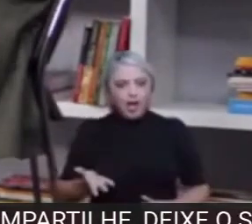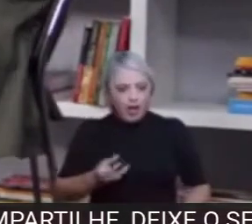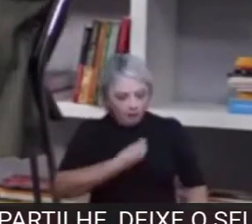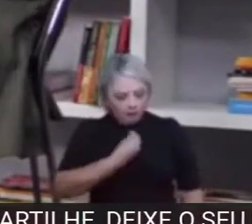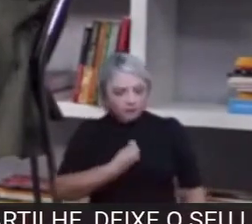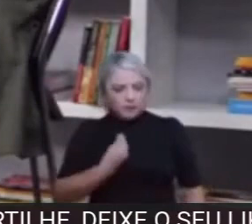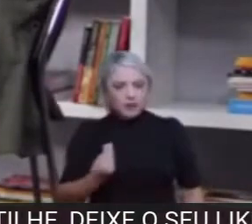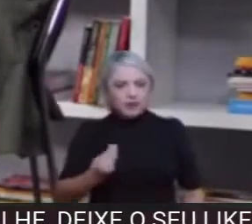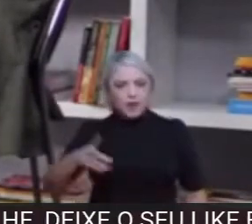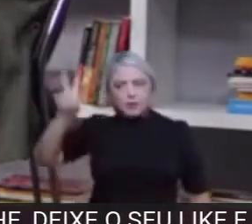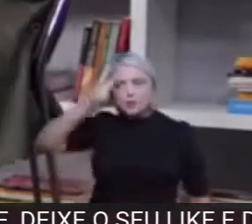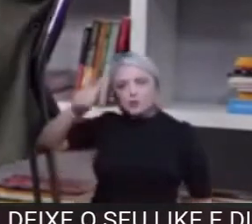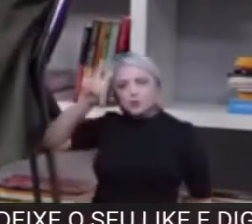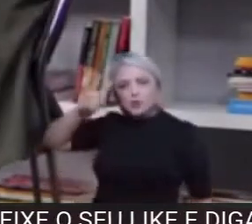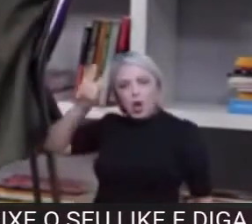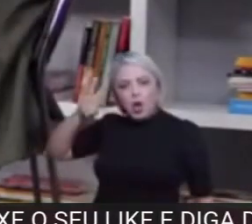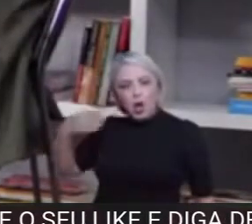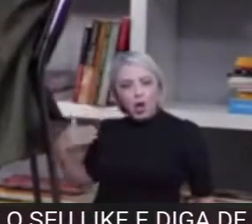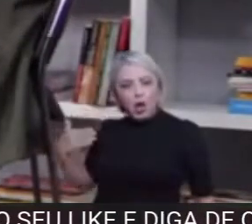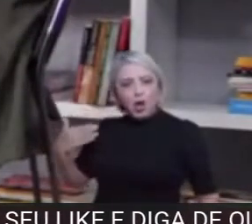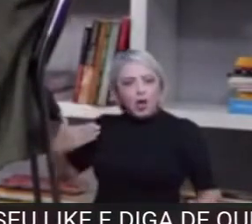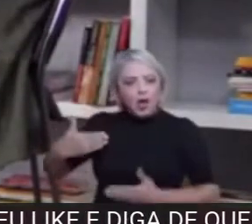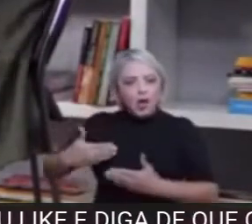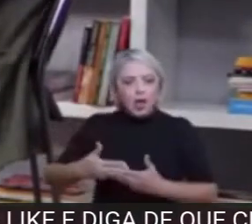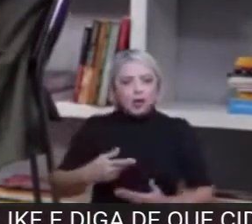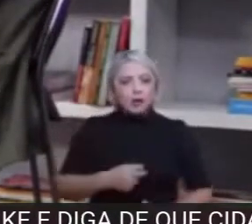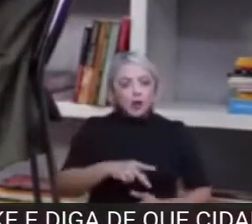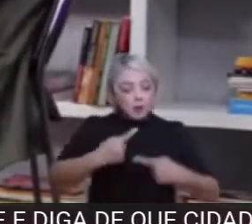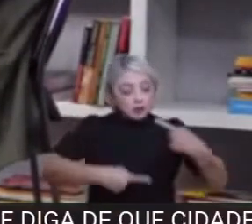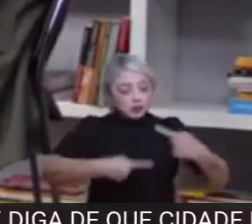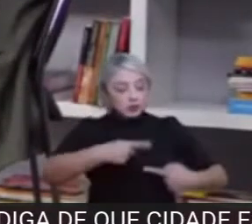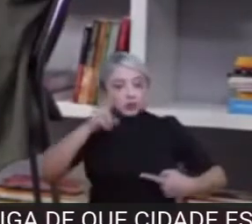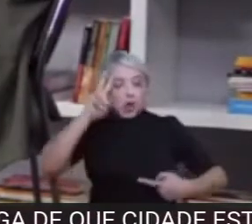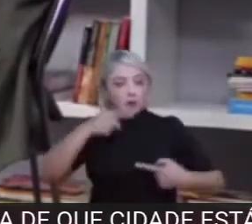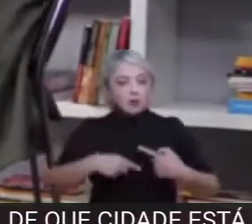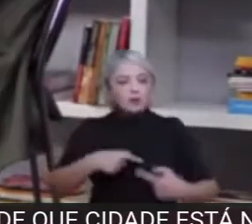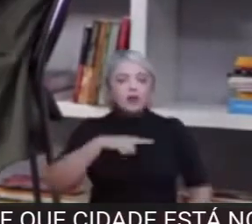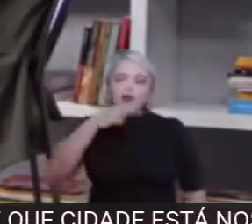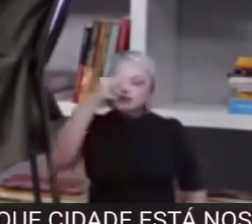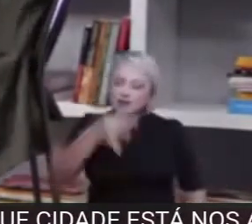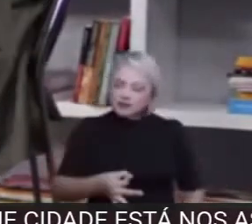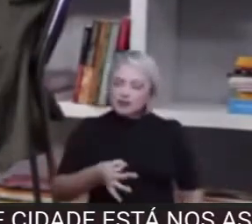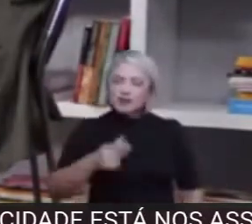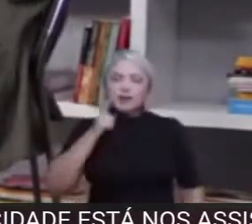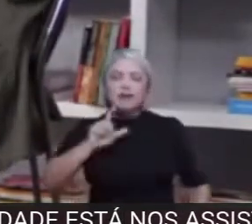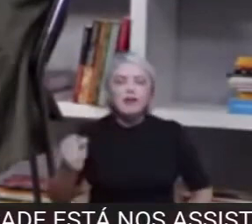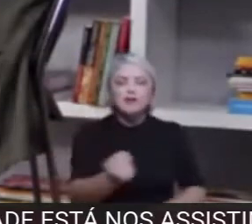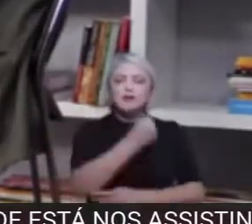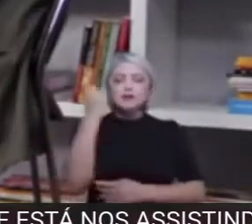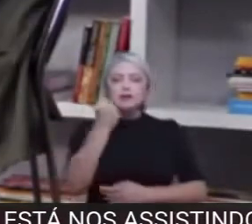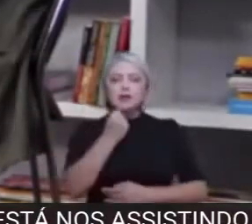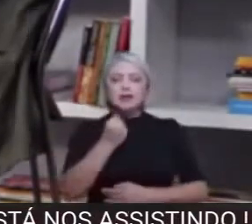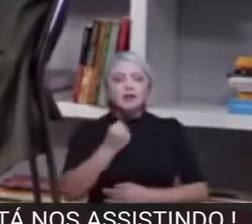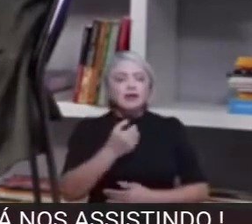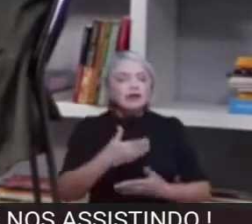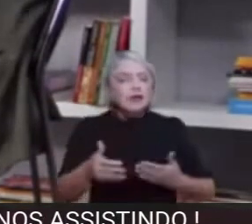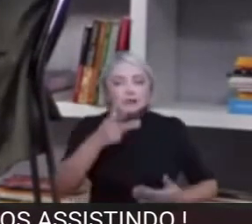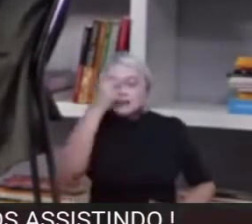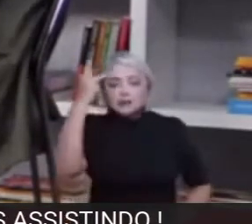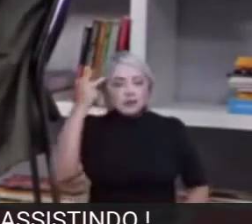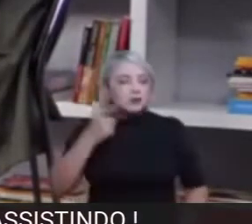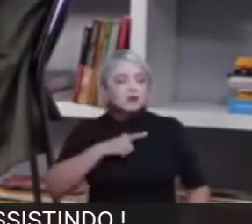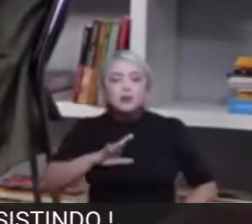história, com uma história que não é sua pessoal, uma história política. O senhor tinha certeza que ia vencer? Tem tantos que não conseguem vencer. Como é que o senhor achava que o senhor ia vencer?